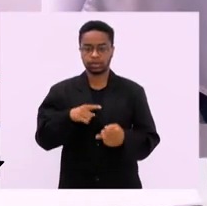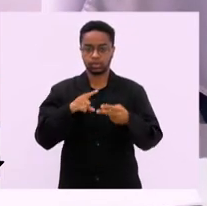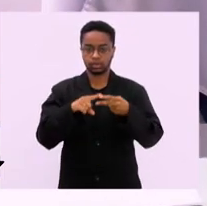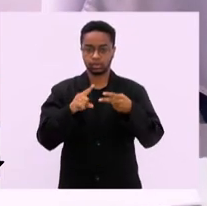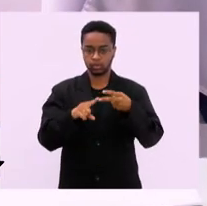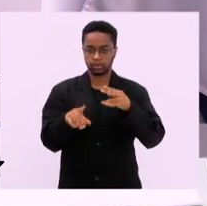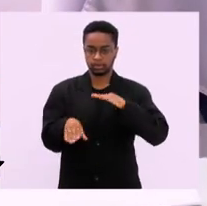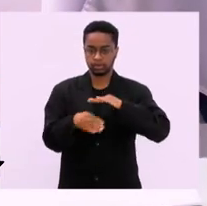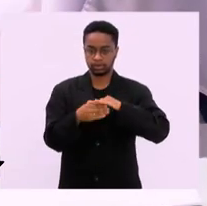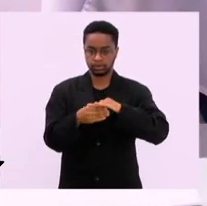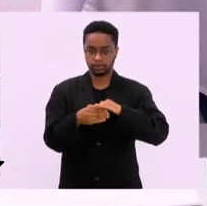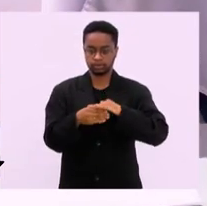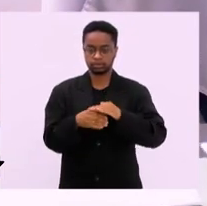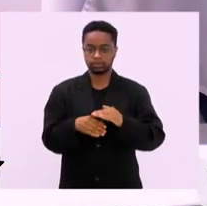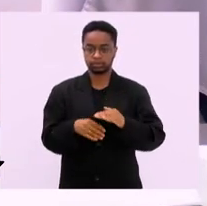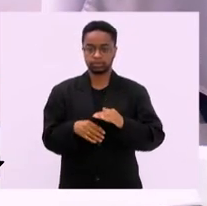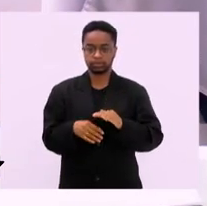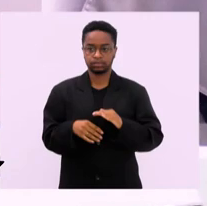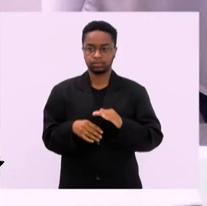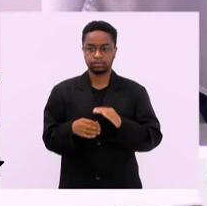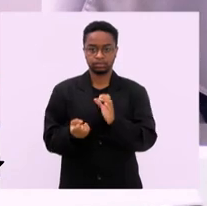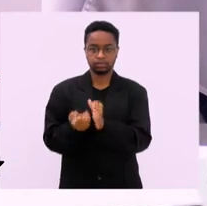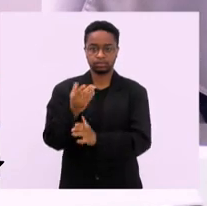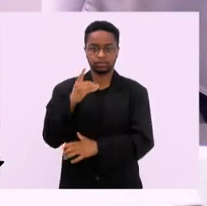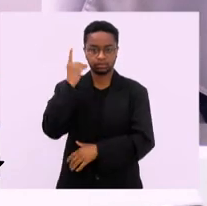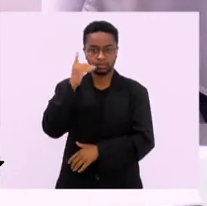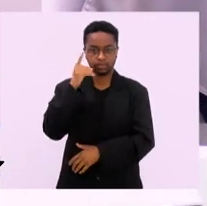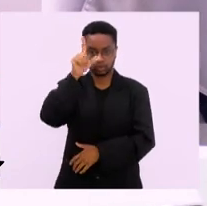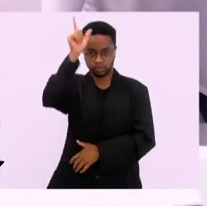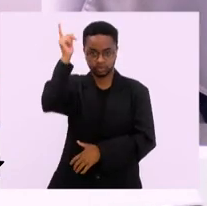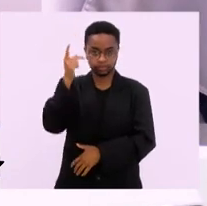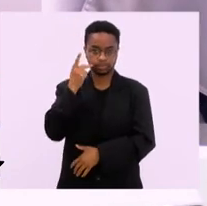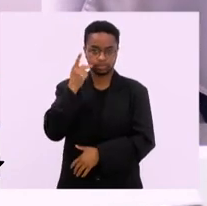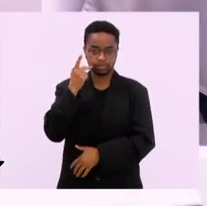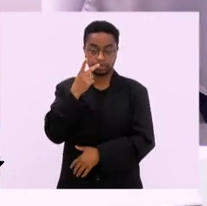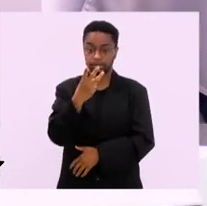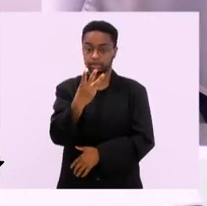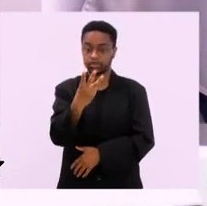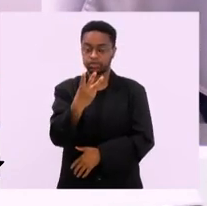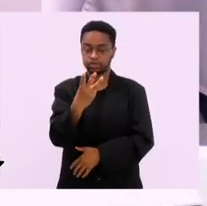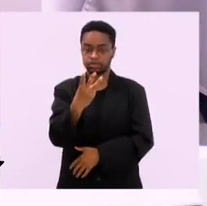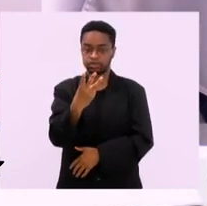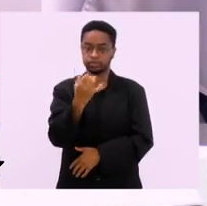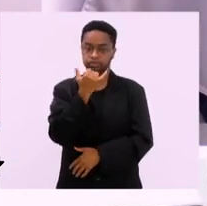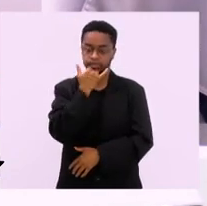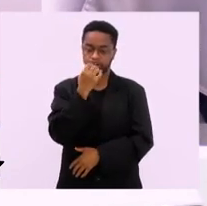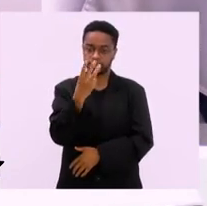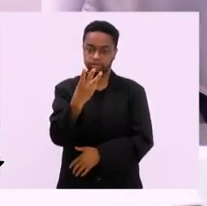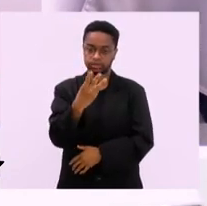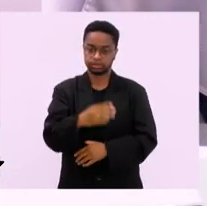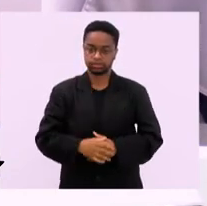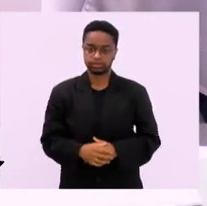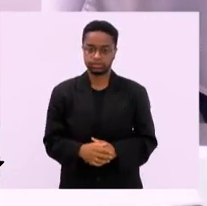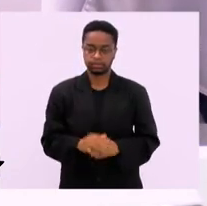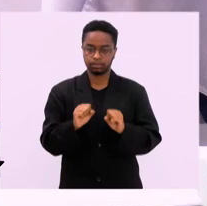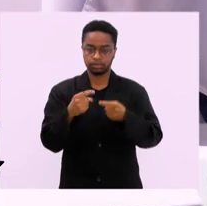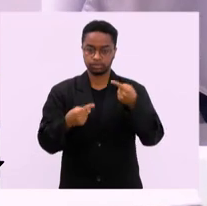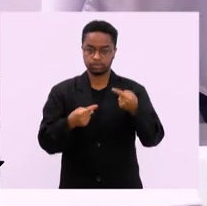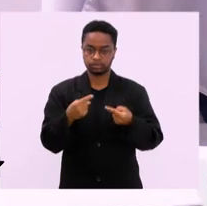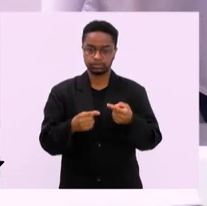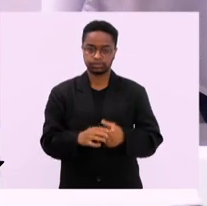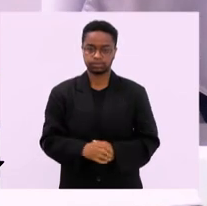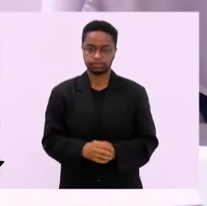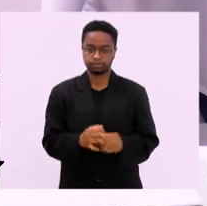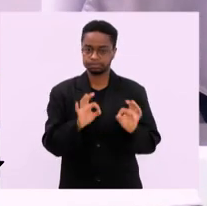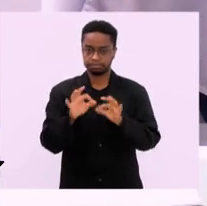emendas, na verdade, emendas de autoria do deputado Luiz Paulo, que ele foi favorável. Três emendas, desculpa. Em discussão.